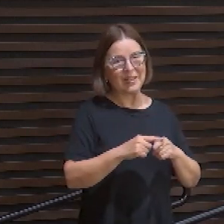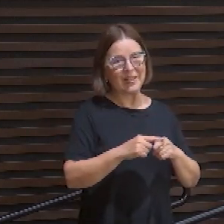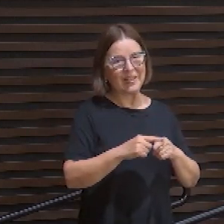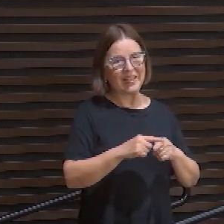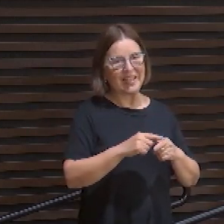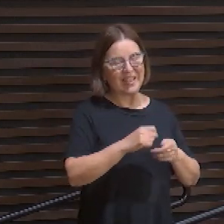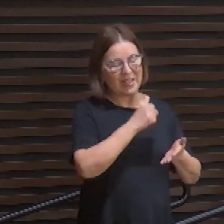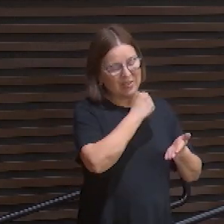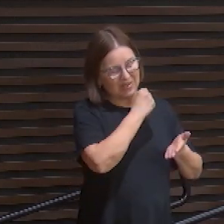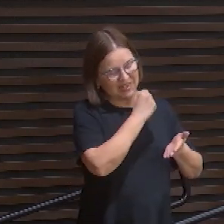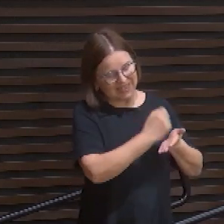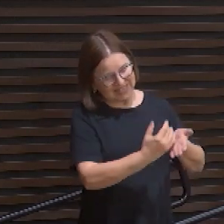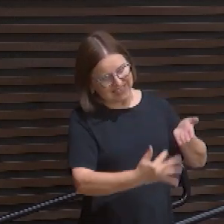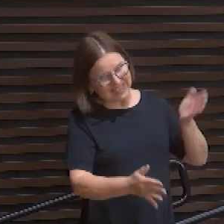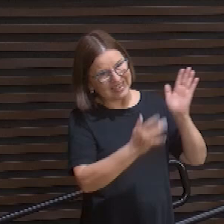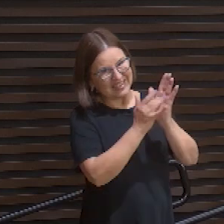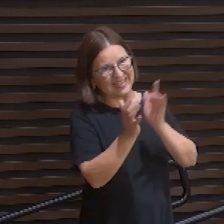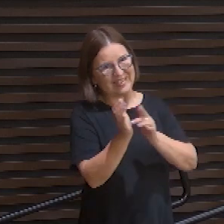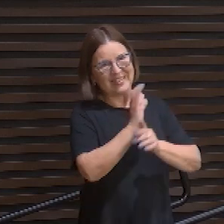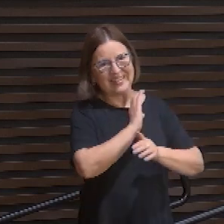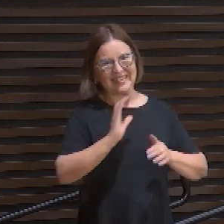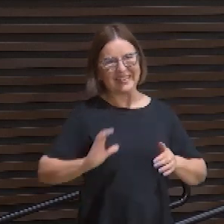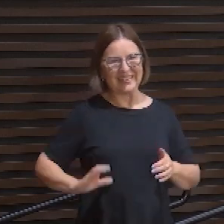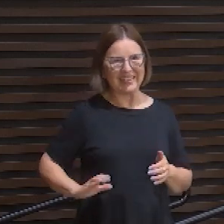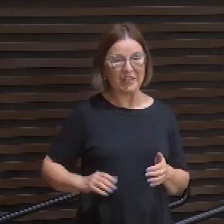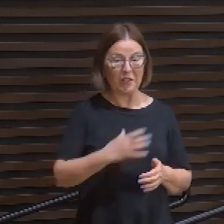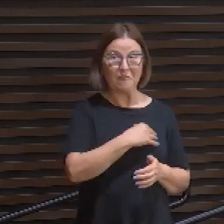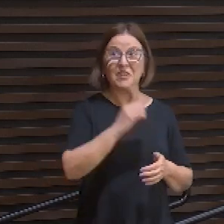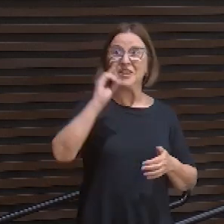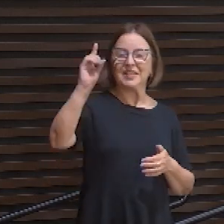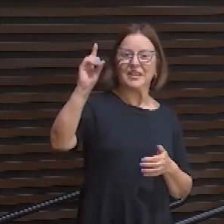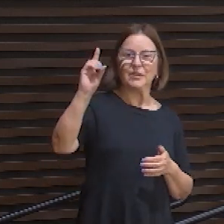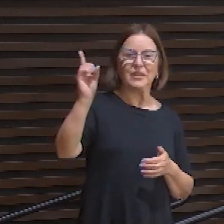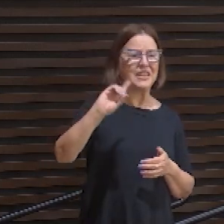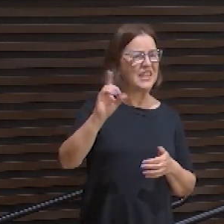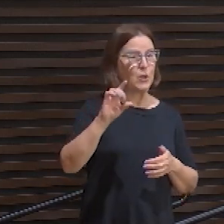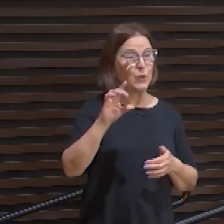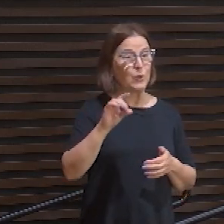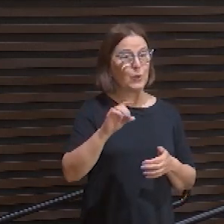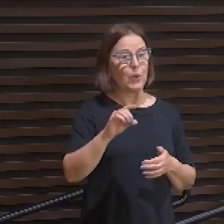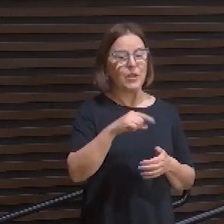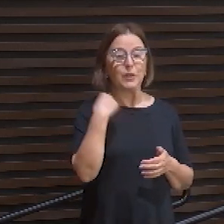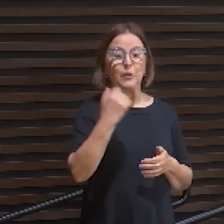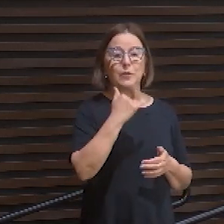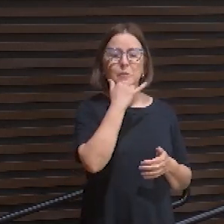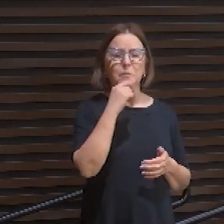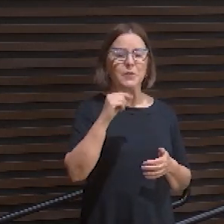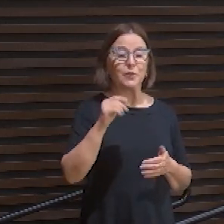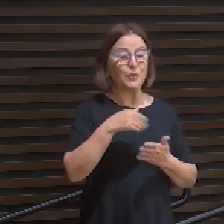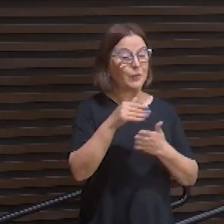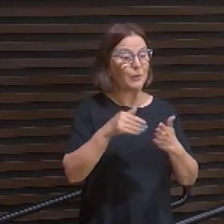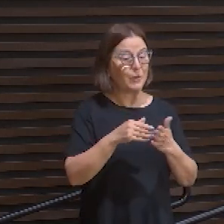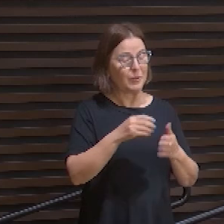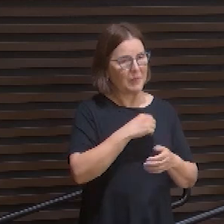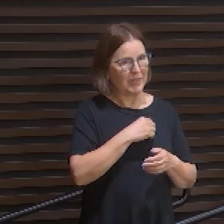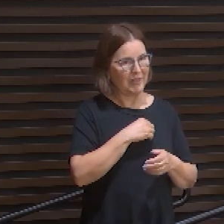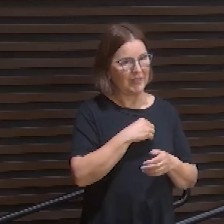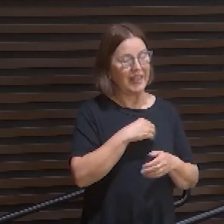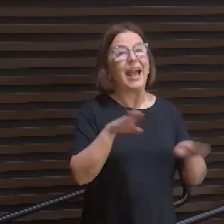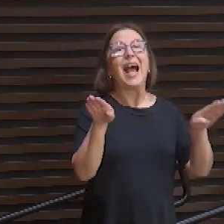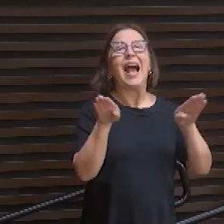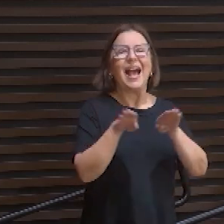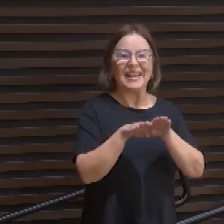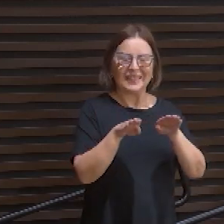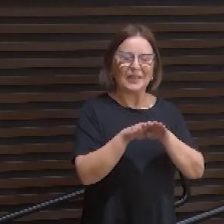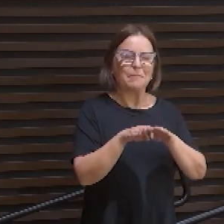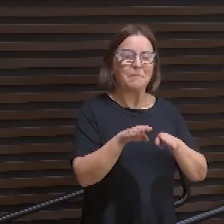Cristo, seu Filho, não só nos perdoa de todo o pecado, mas nos purifica